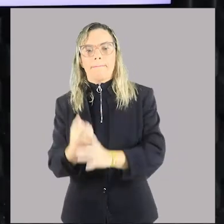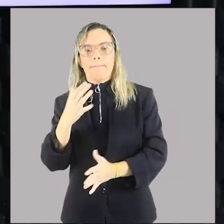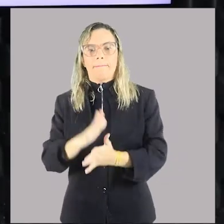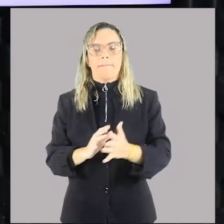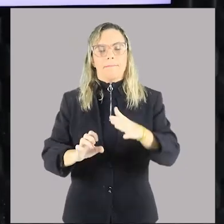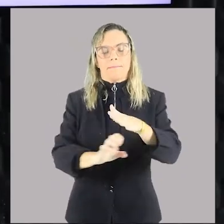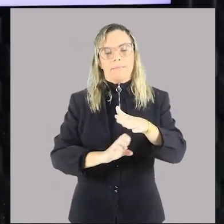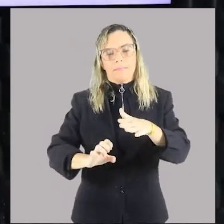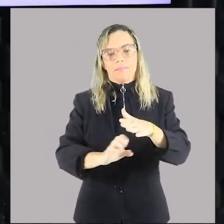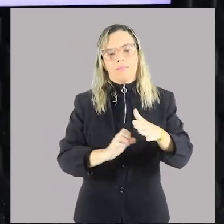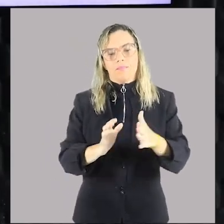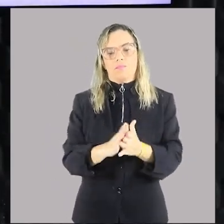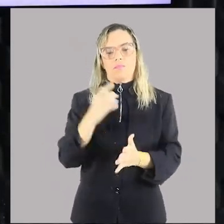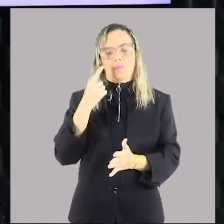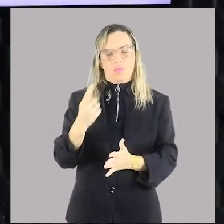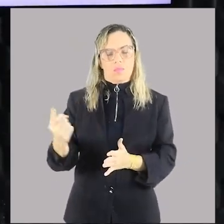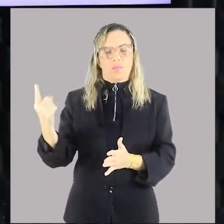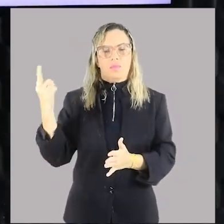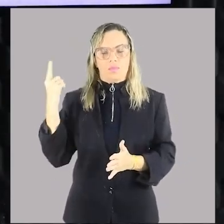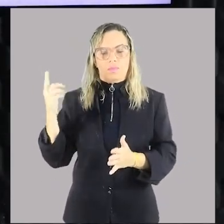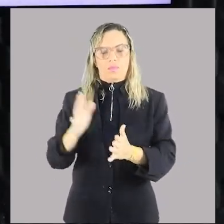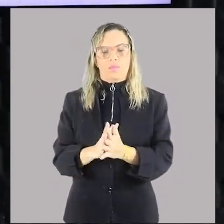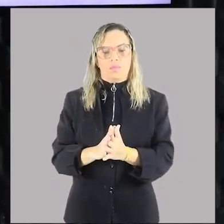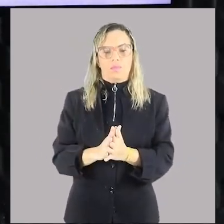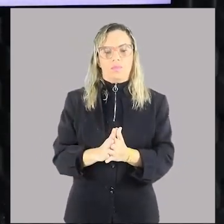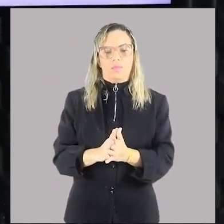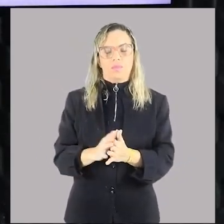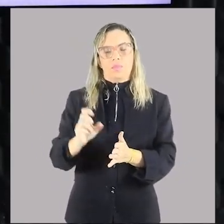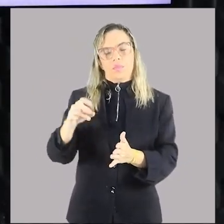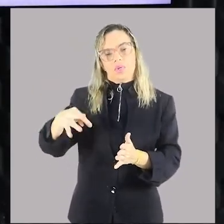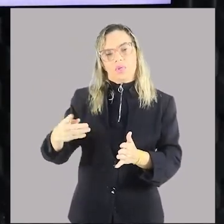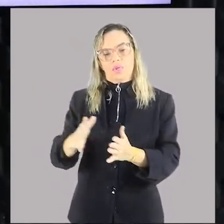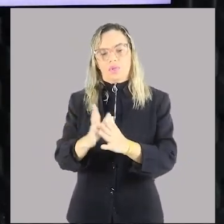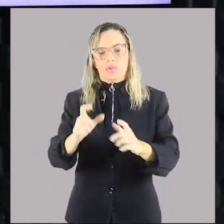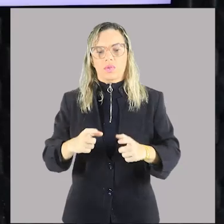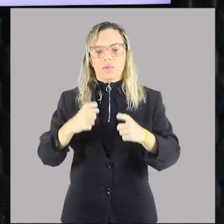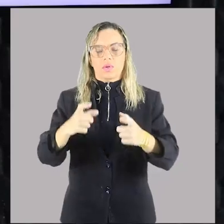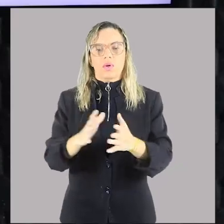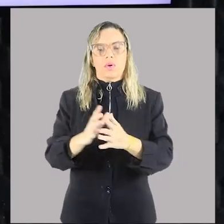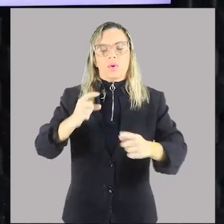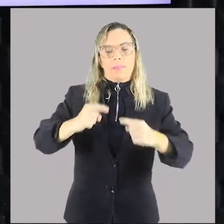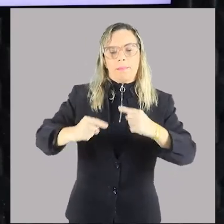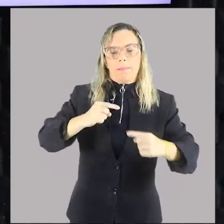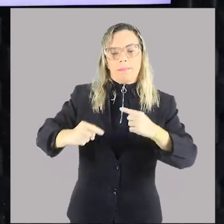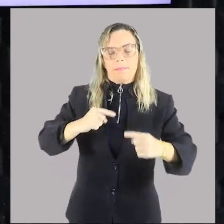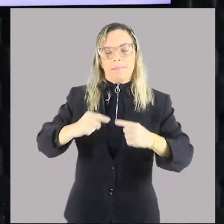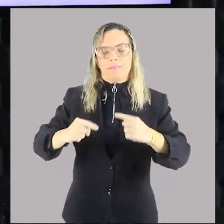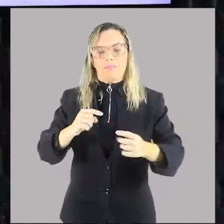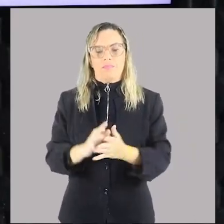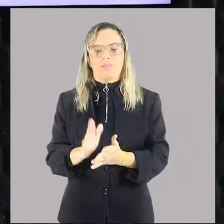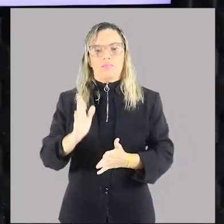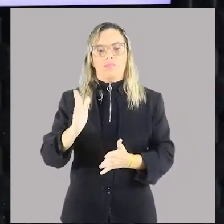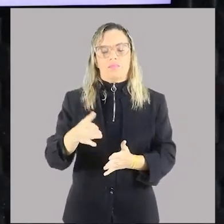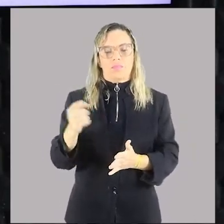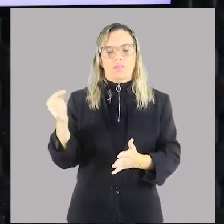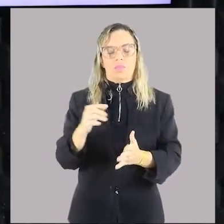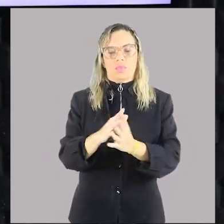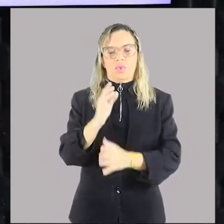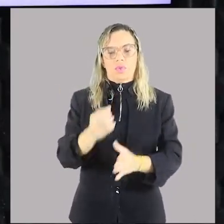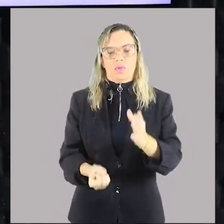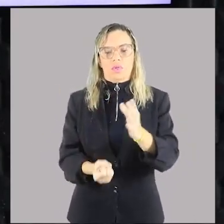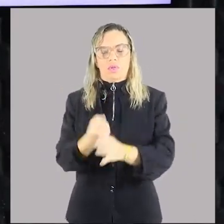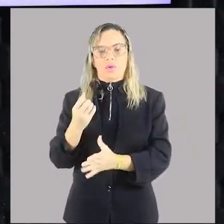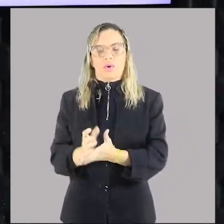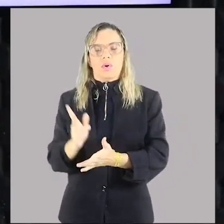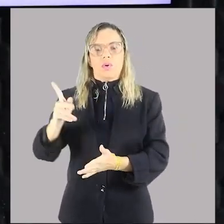as entidades políticas, as entidades da administração pública direta, são as que criam as entidades da administração